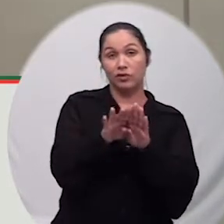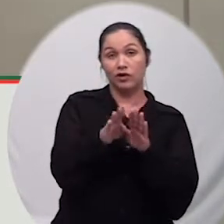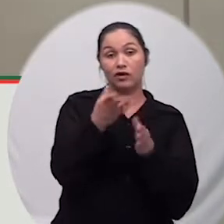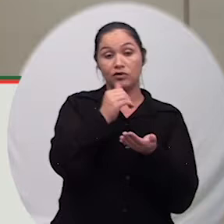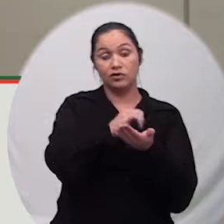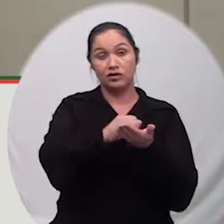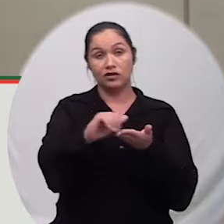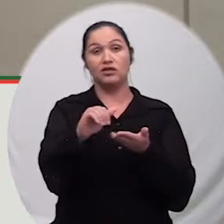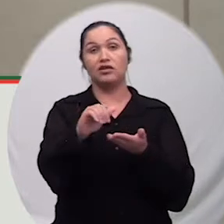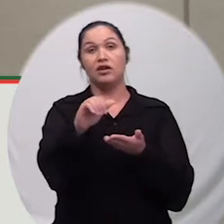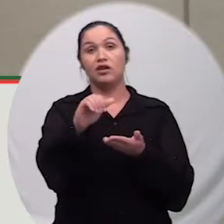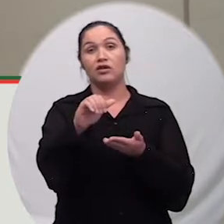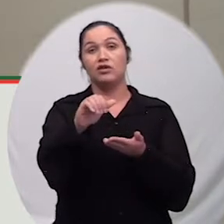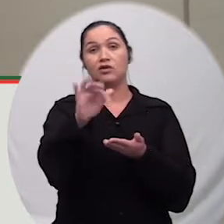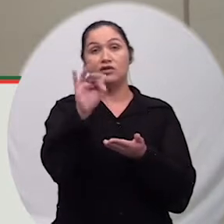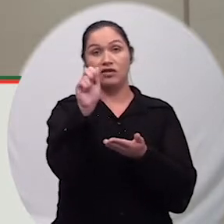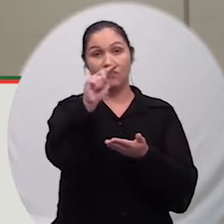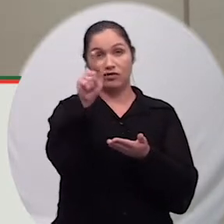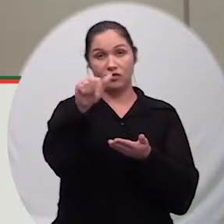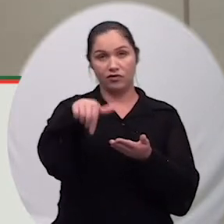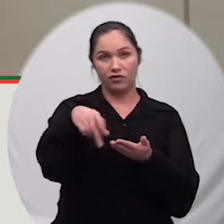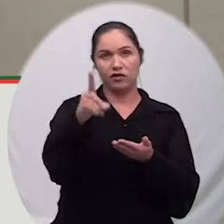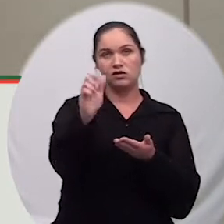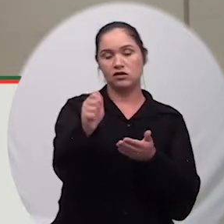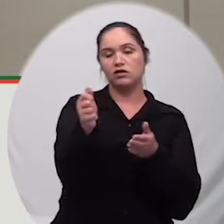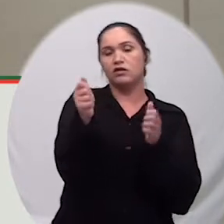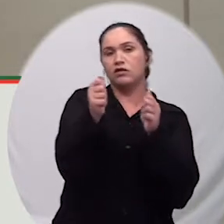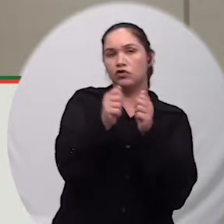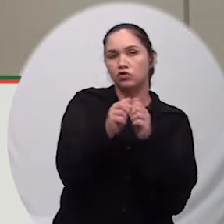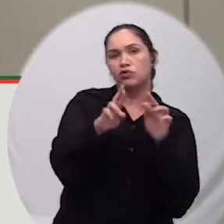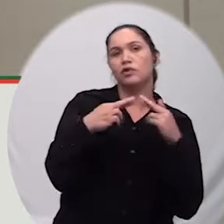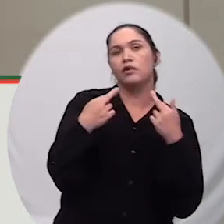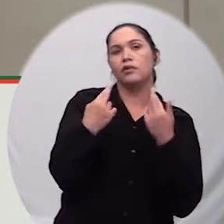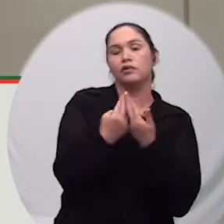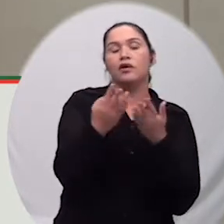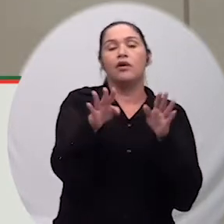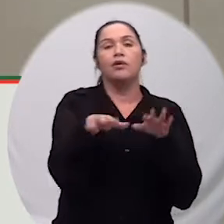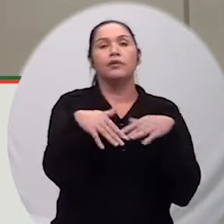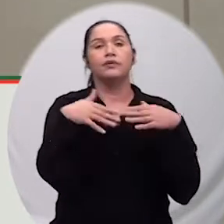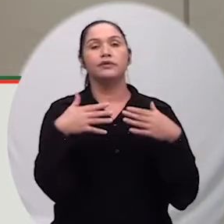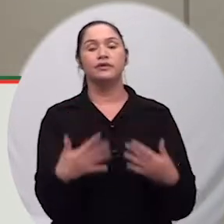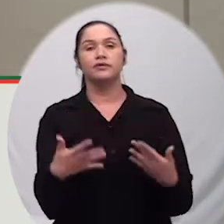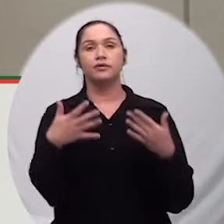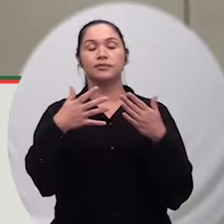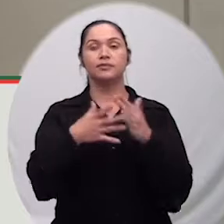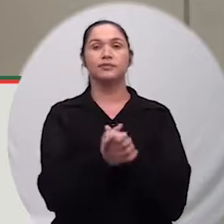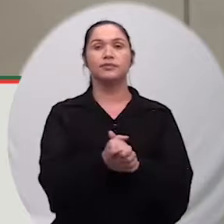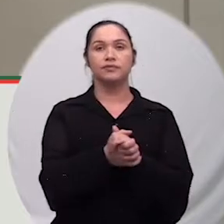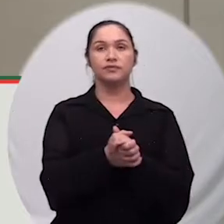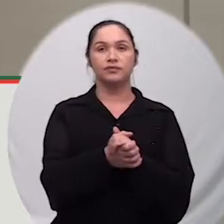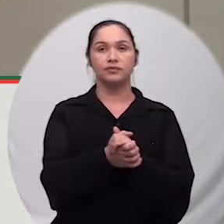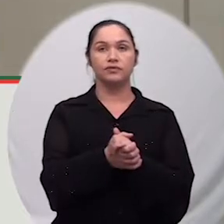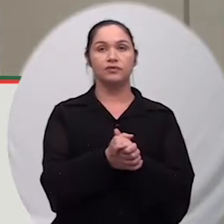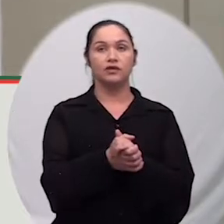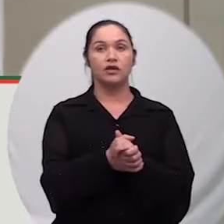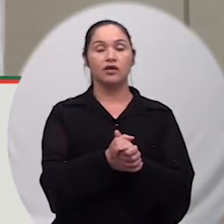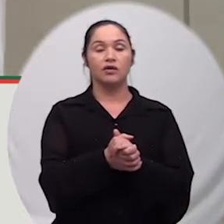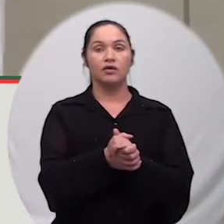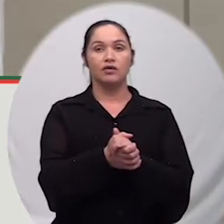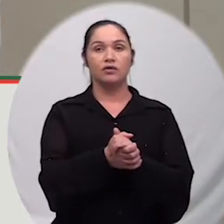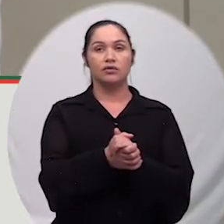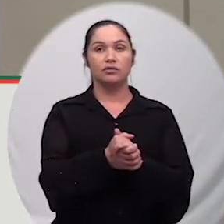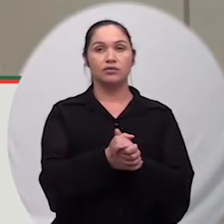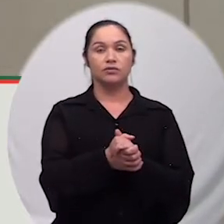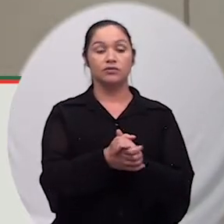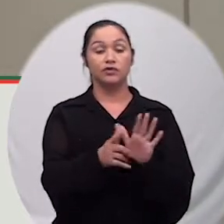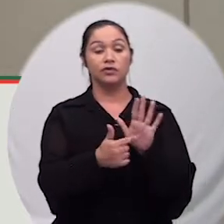Celito Cardoso, que foi quem forneceu esses dados, né, o próprio município foi quem forneceu esses dados, que fez esse levantamento,